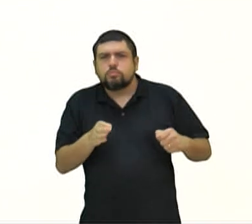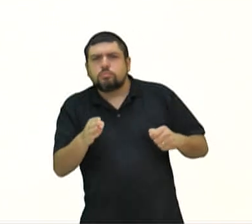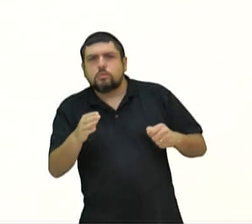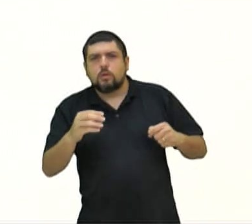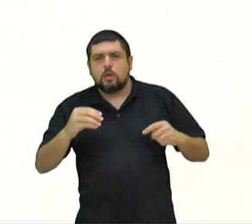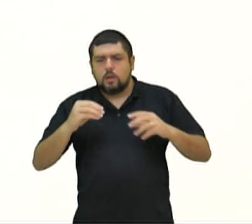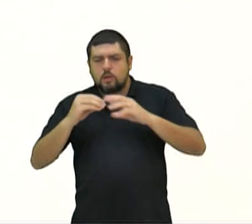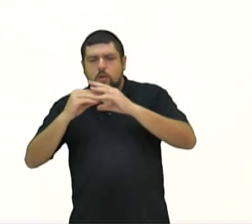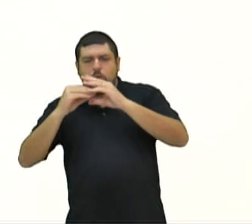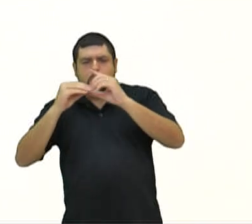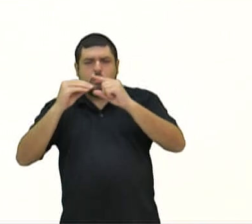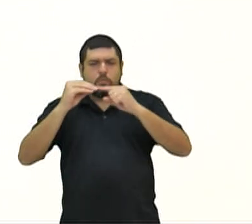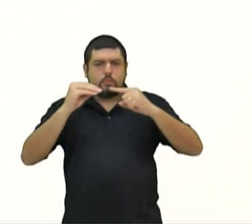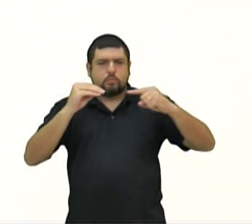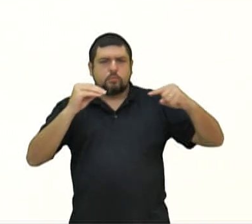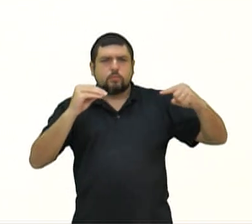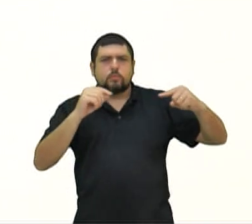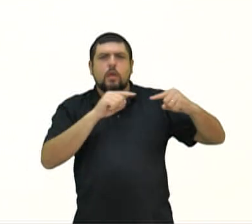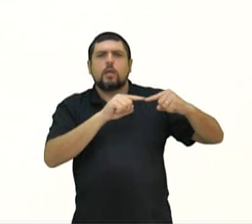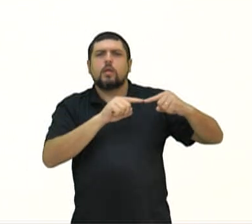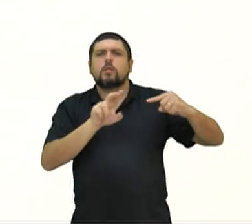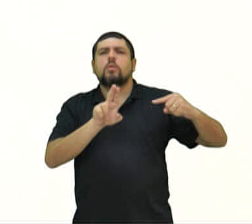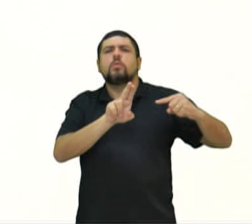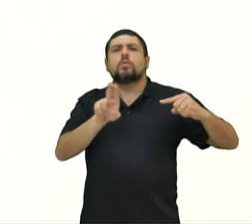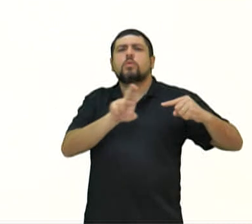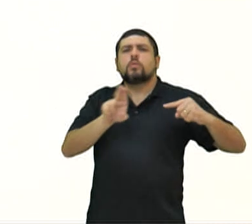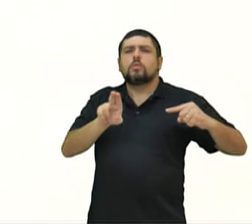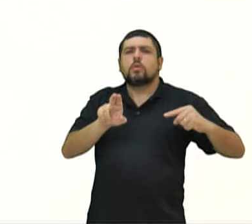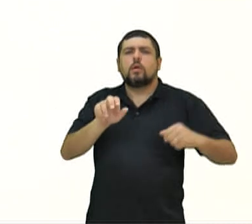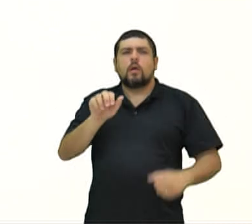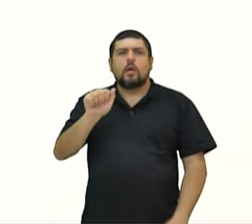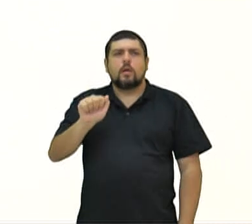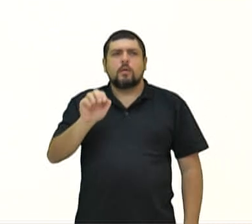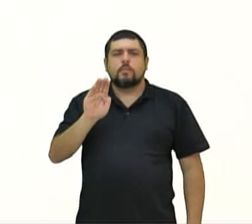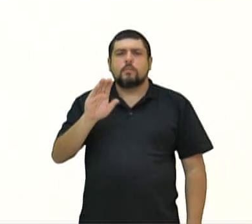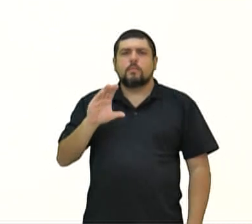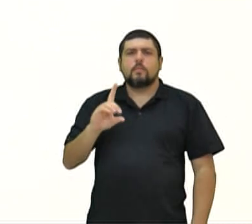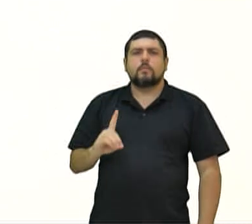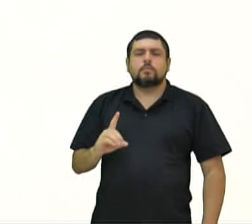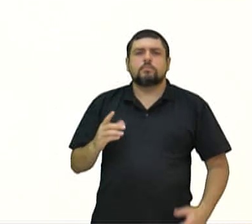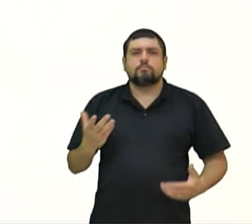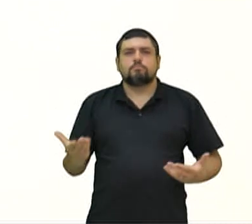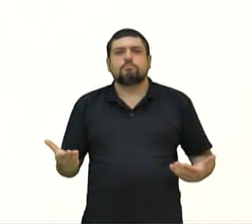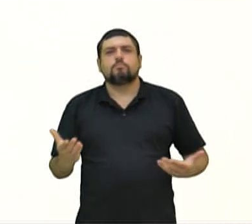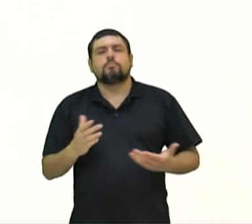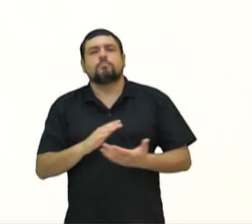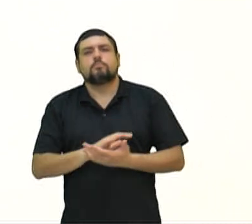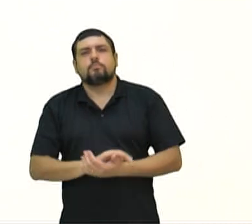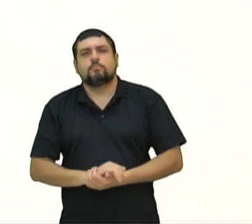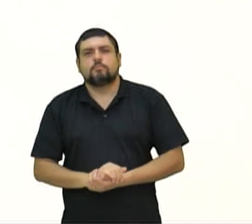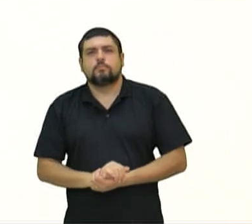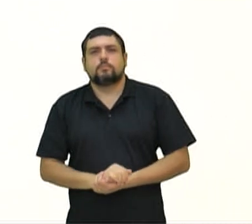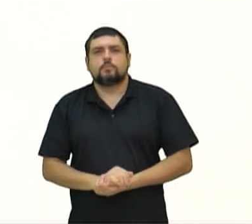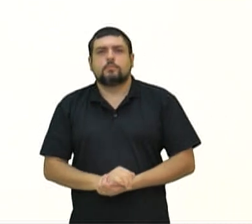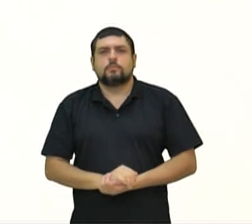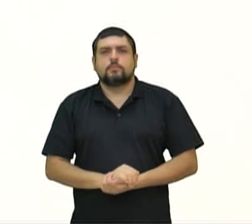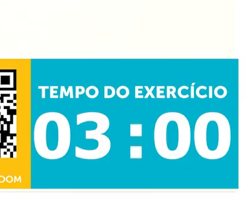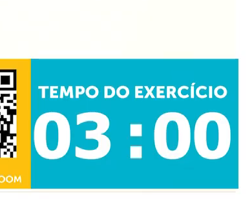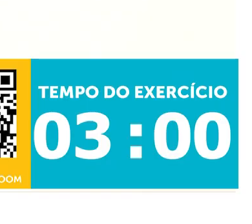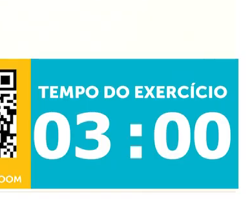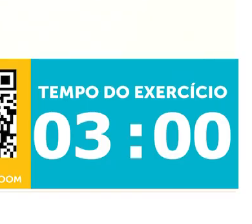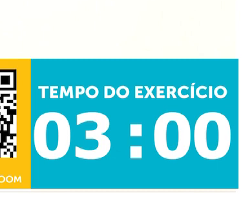Essa estrutura é a cauda, o flagelo, o citoplasma, o núcleo celular ou a membrana